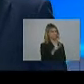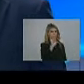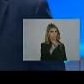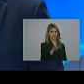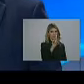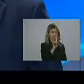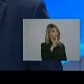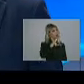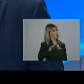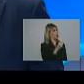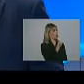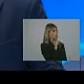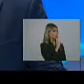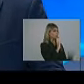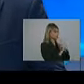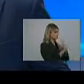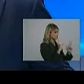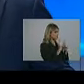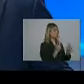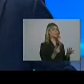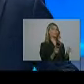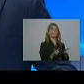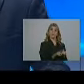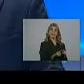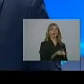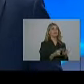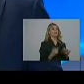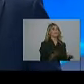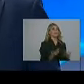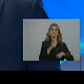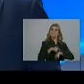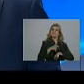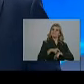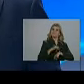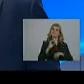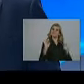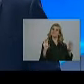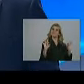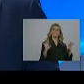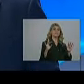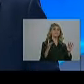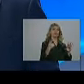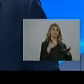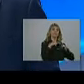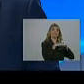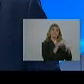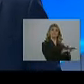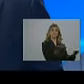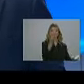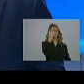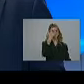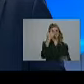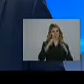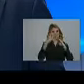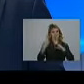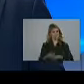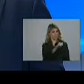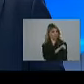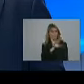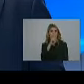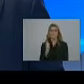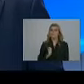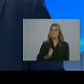essa oportunidade, dizer que é um momento especial, porque eu queria também me dirigir a todos os cariocas. Nós acabamos de